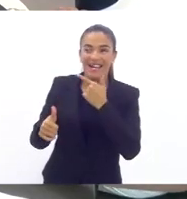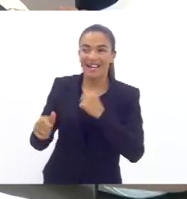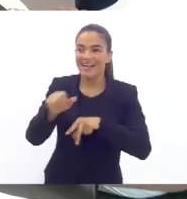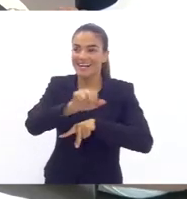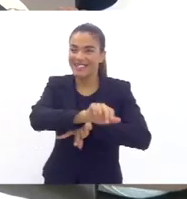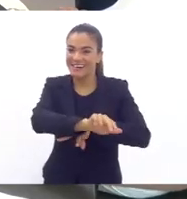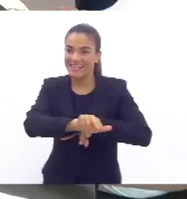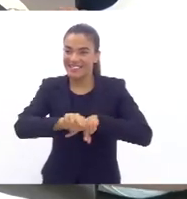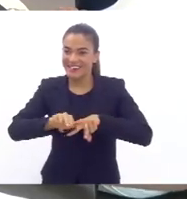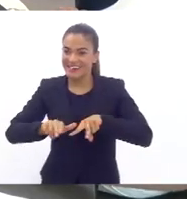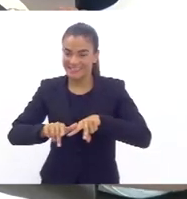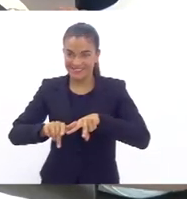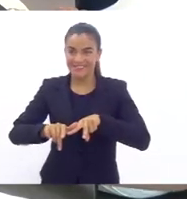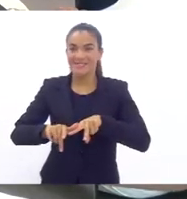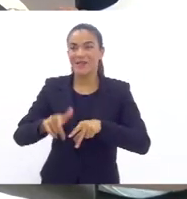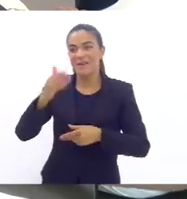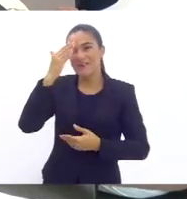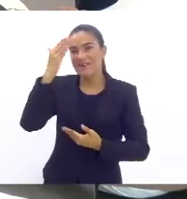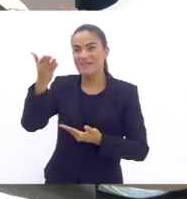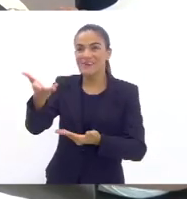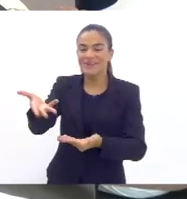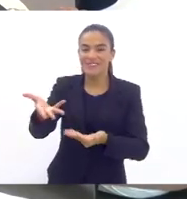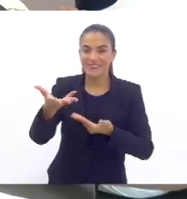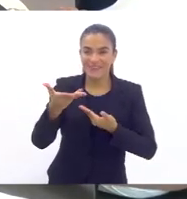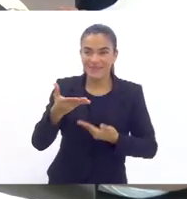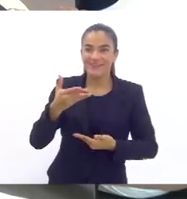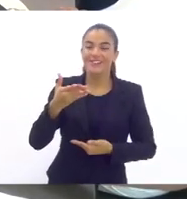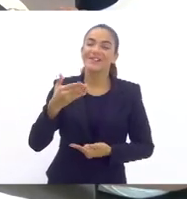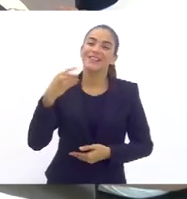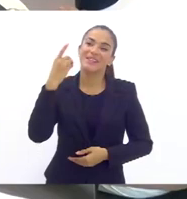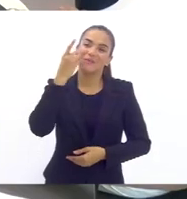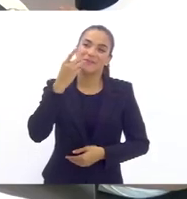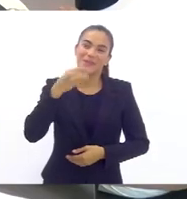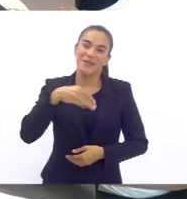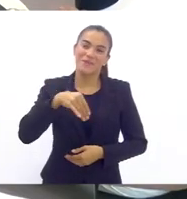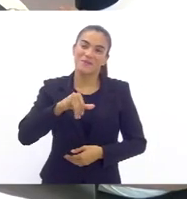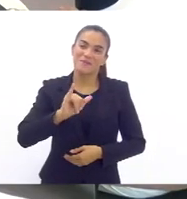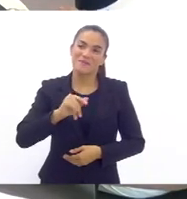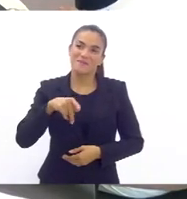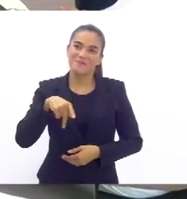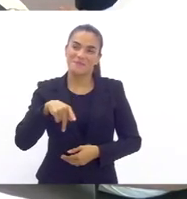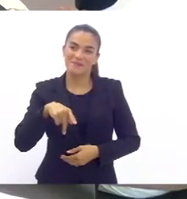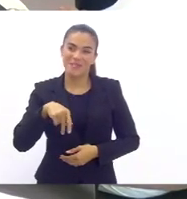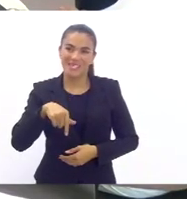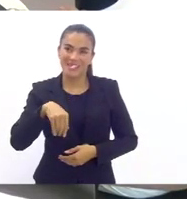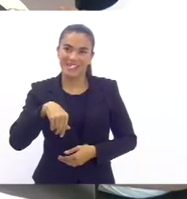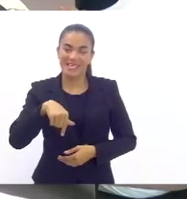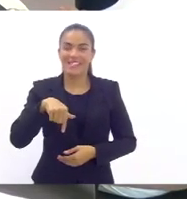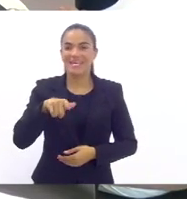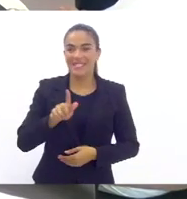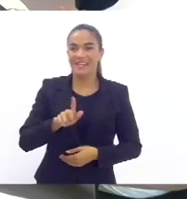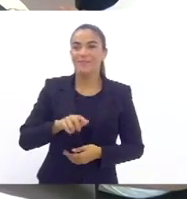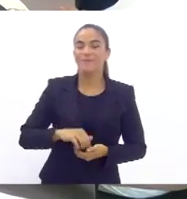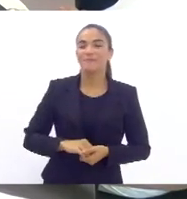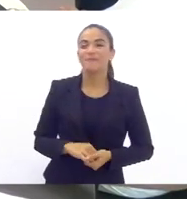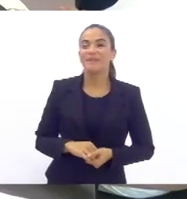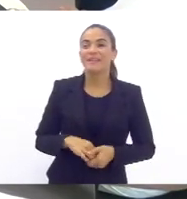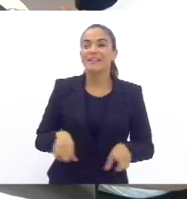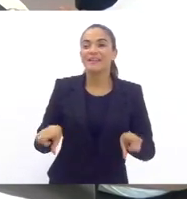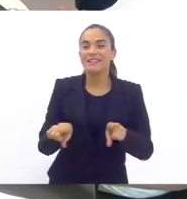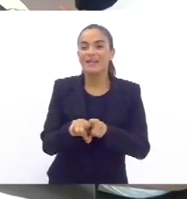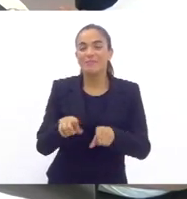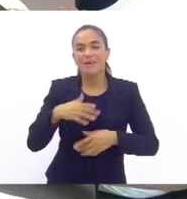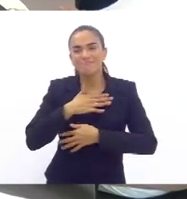obrigada pelo convite Deputado minc É sempre um prazer estar ao seu lado em tantas batalhas também queria